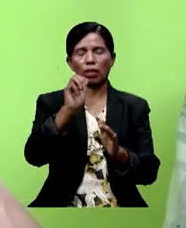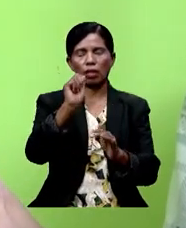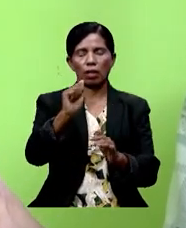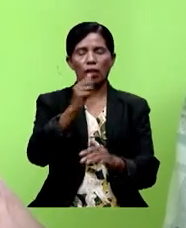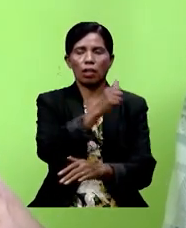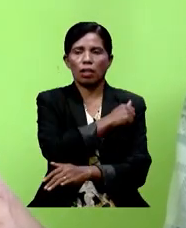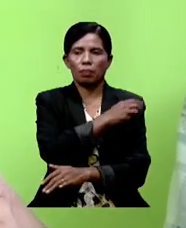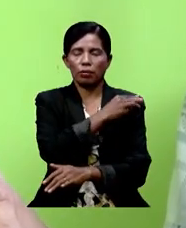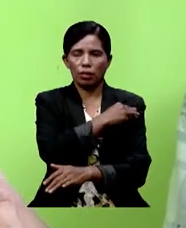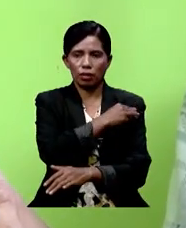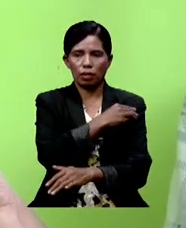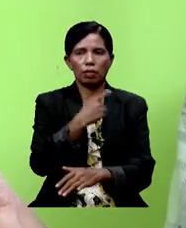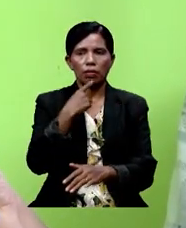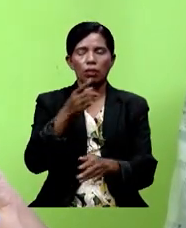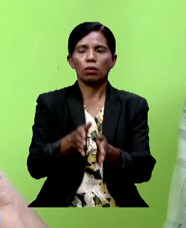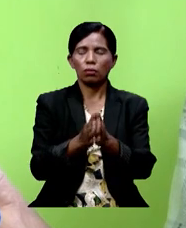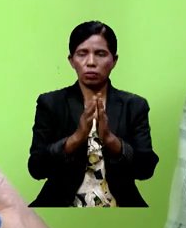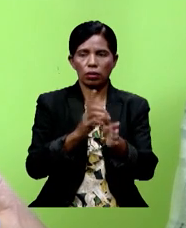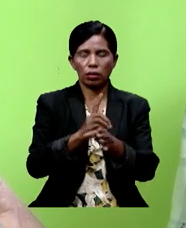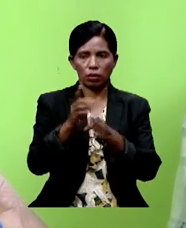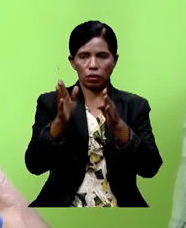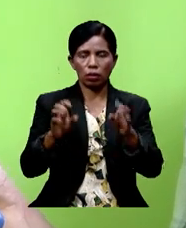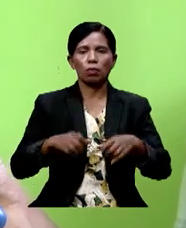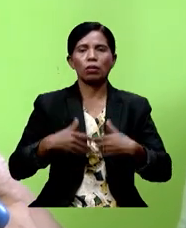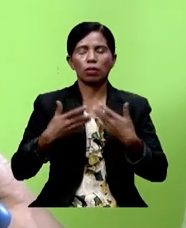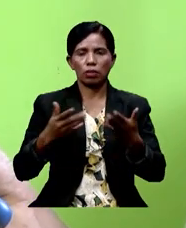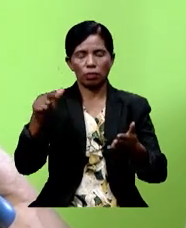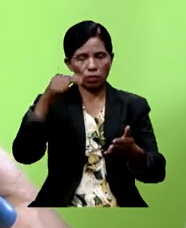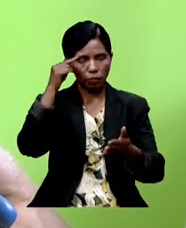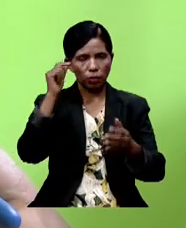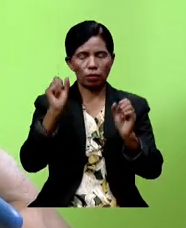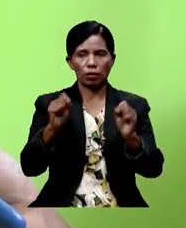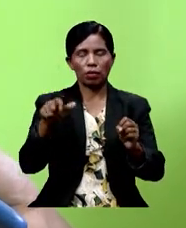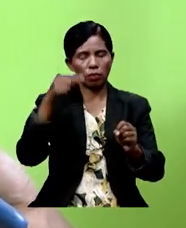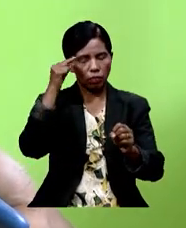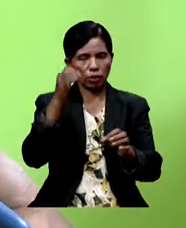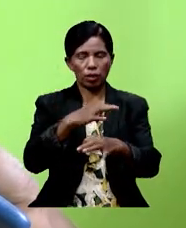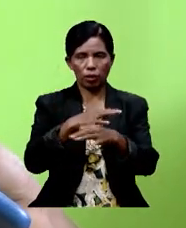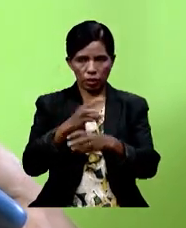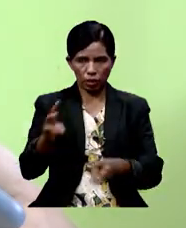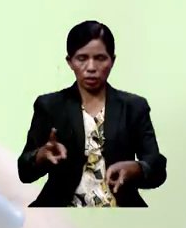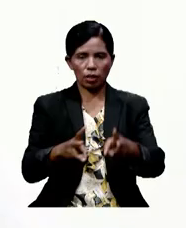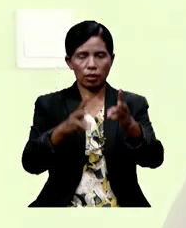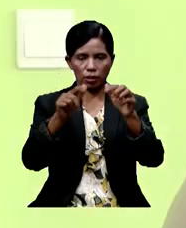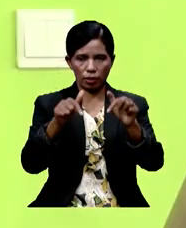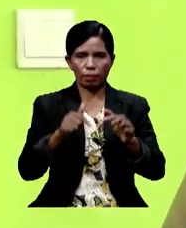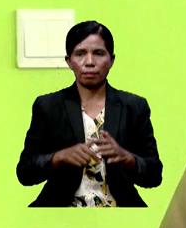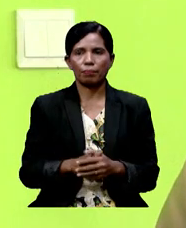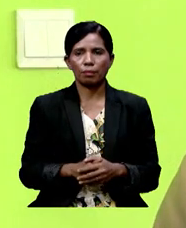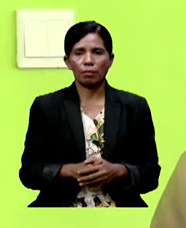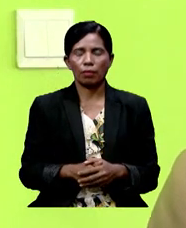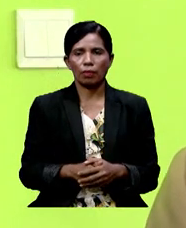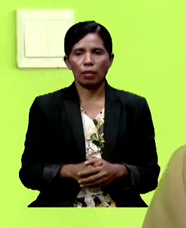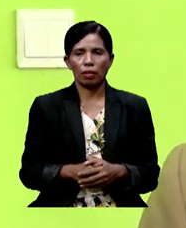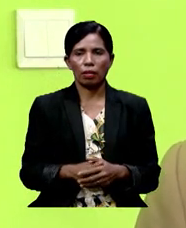HADMTL o sutiona ba diretor ne para a o insa governo bele mai hadia tia dalai dane desde